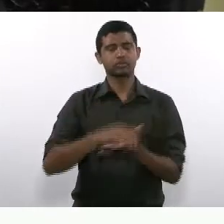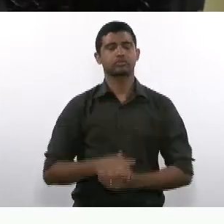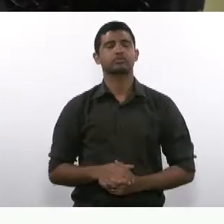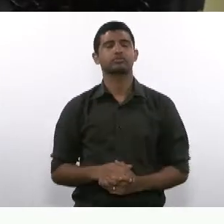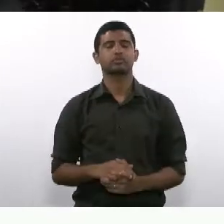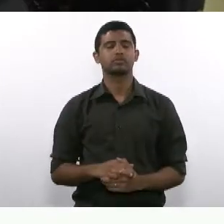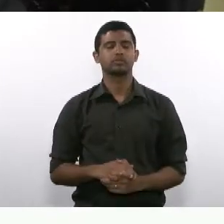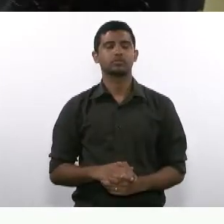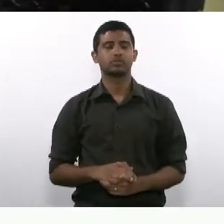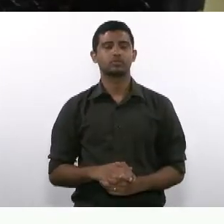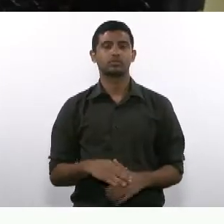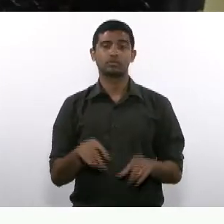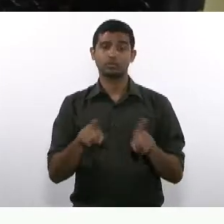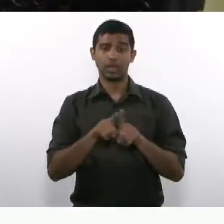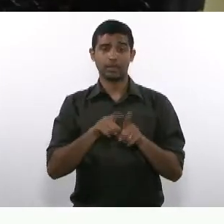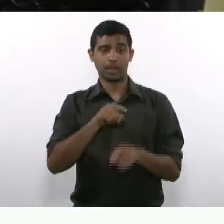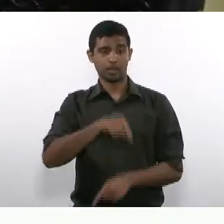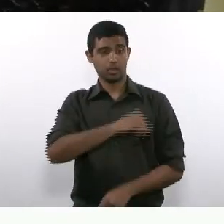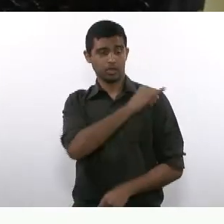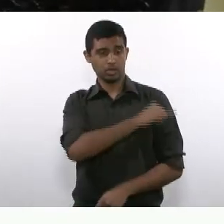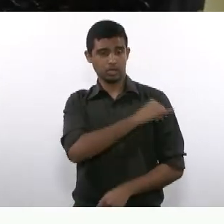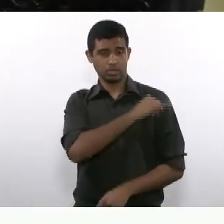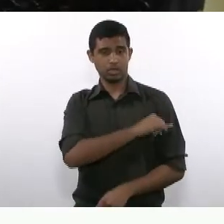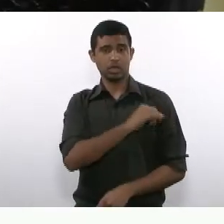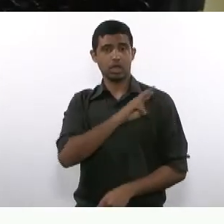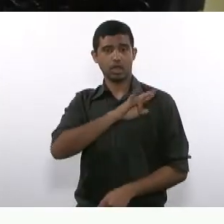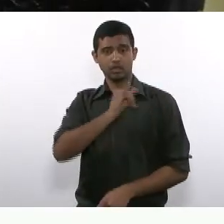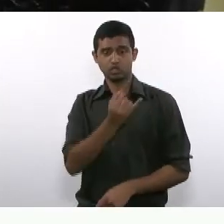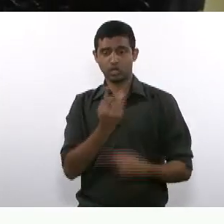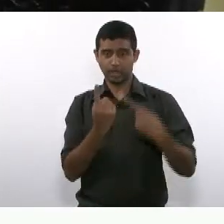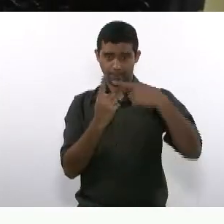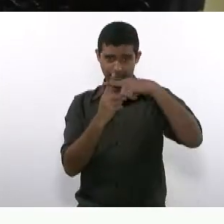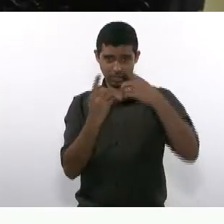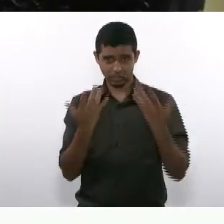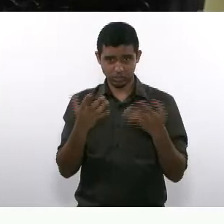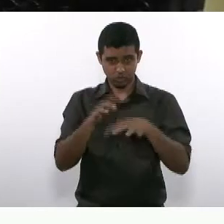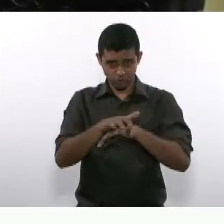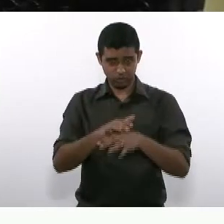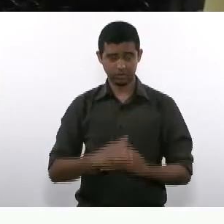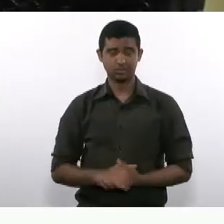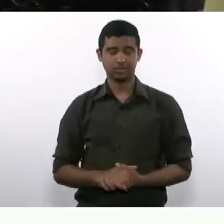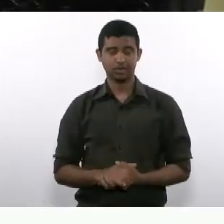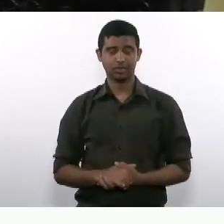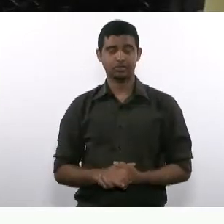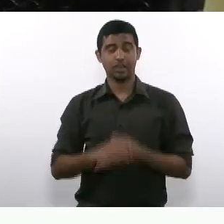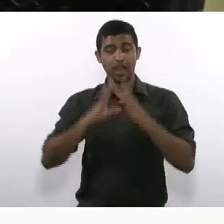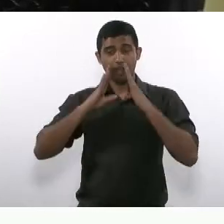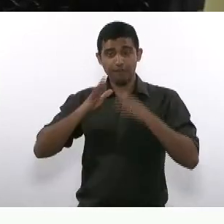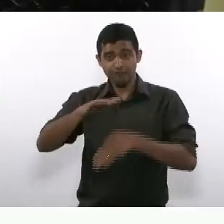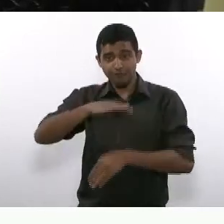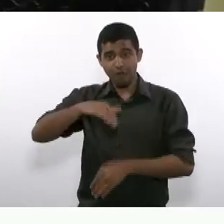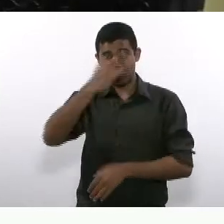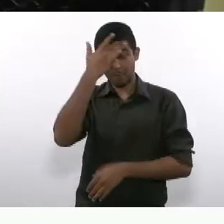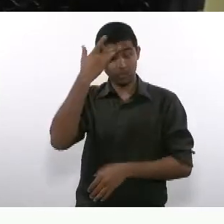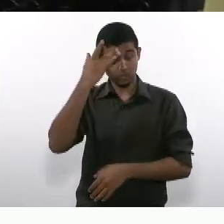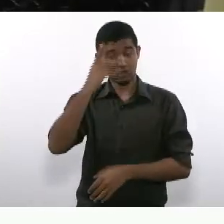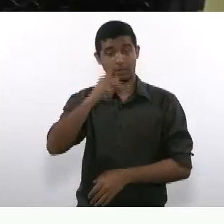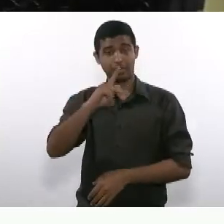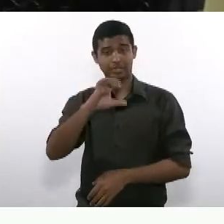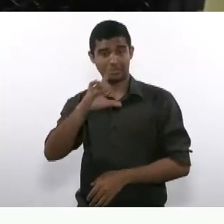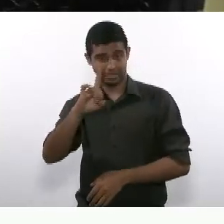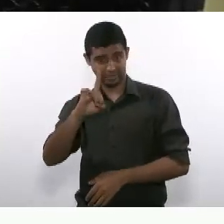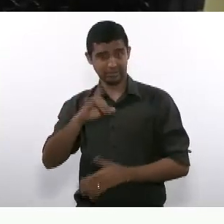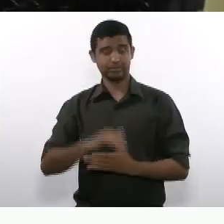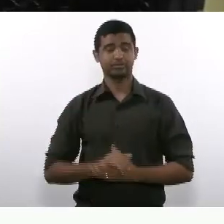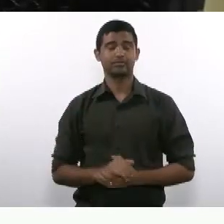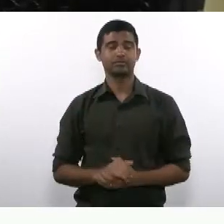assim como o Rio de Janeiro, o RJ Mais Inclusão, específico voltado para as pessoas com deficiência e